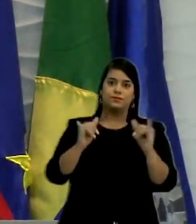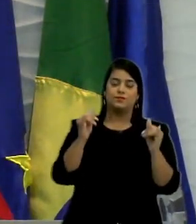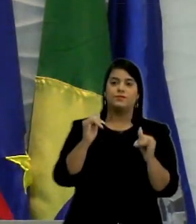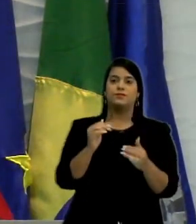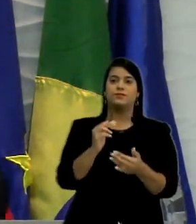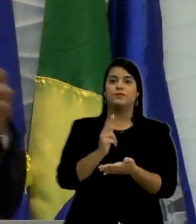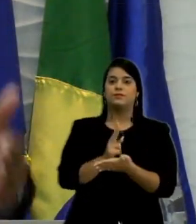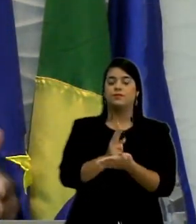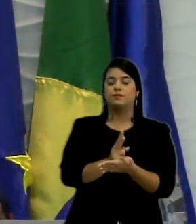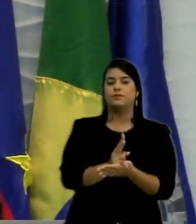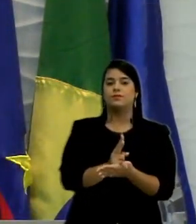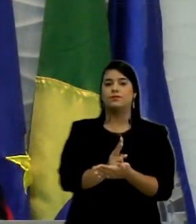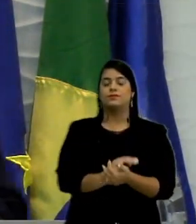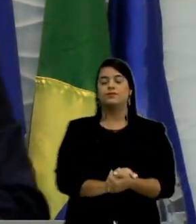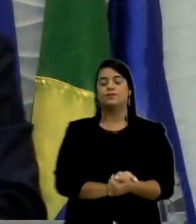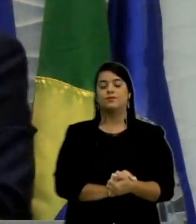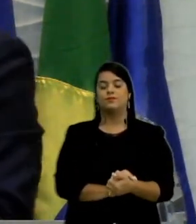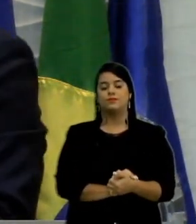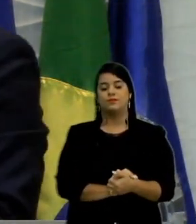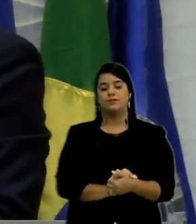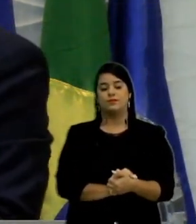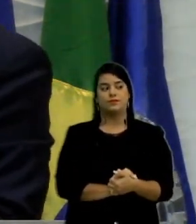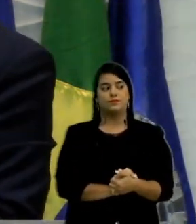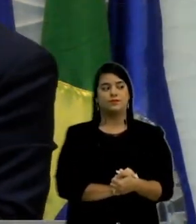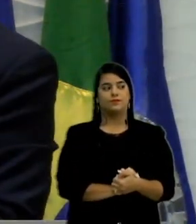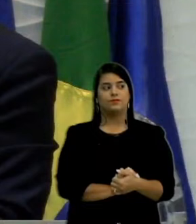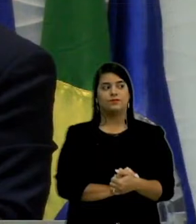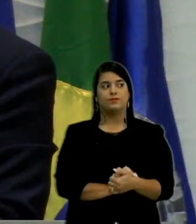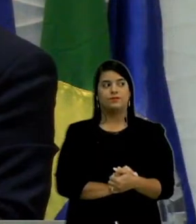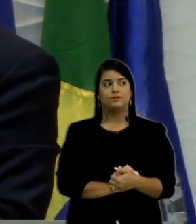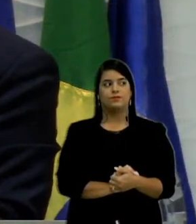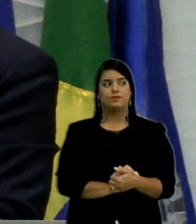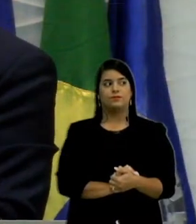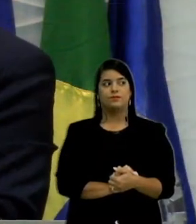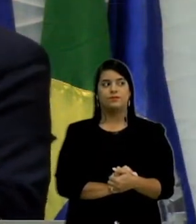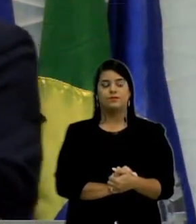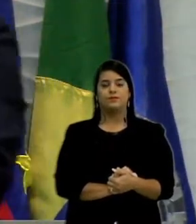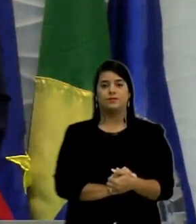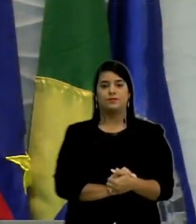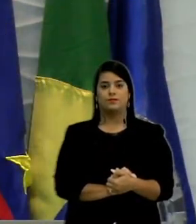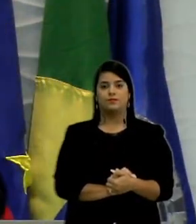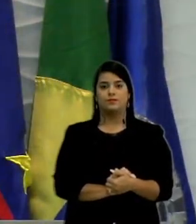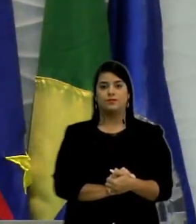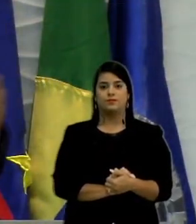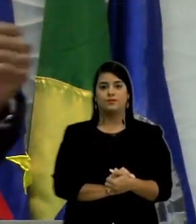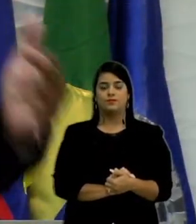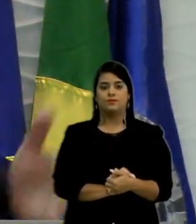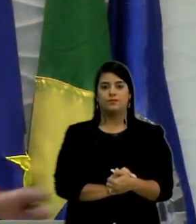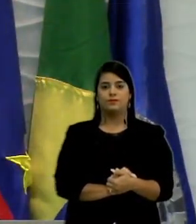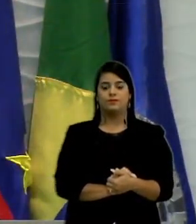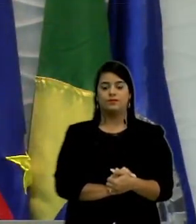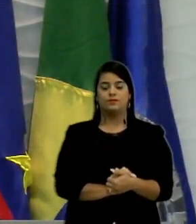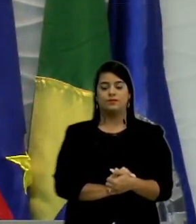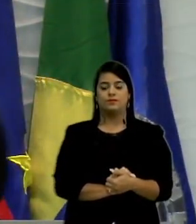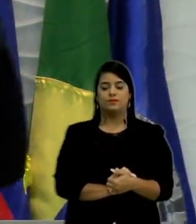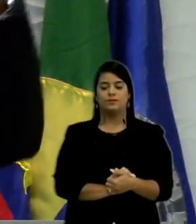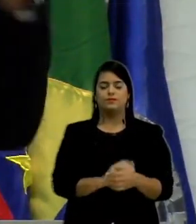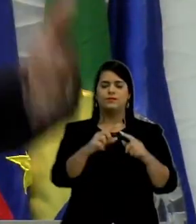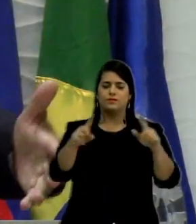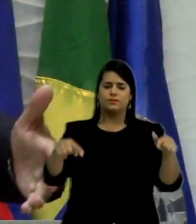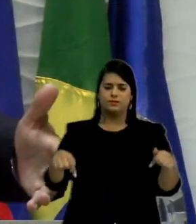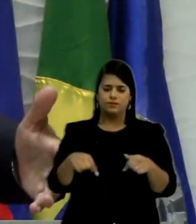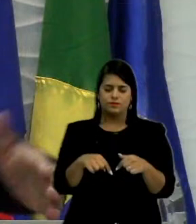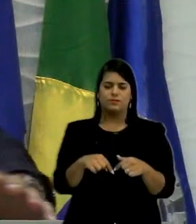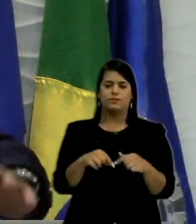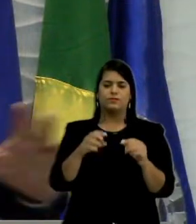um projeto, porque dentro desse projeto é onde que vai saber, conseguir, não, vai saber onde vai ser a terra desapropriada, vai,